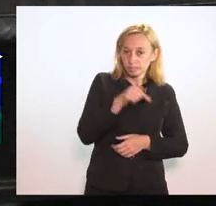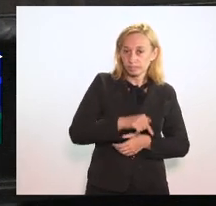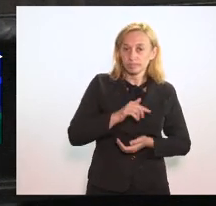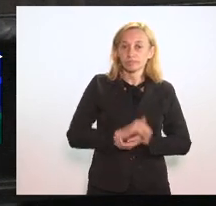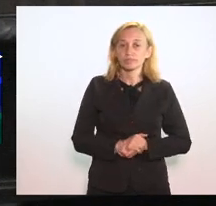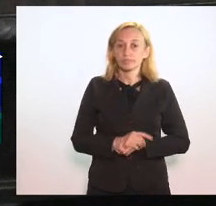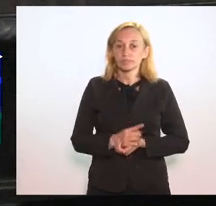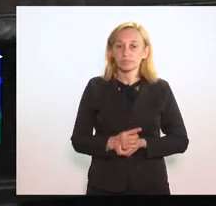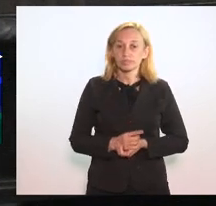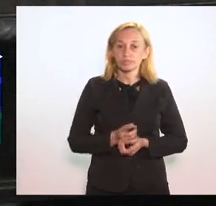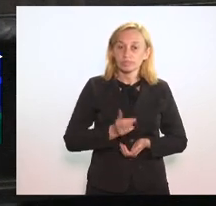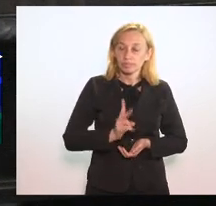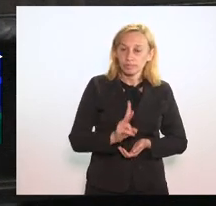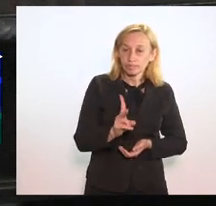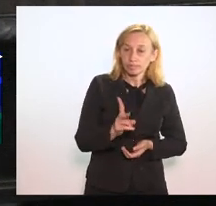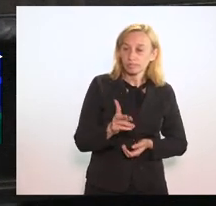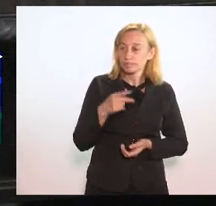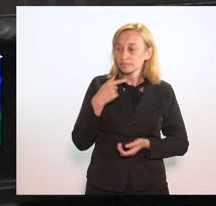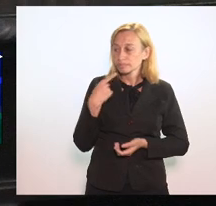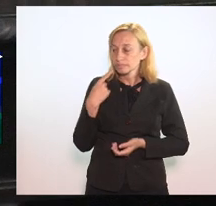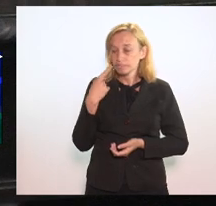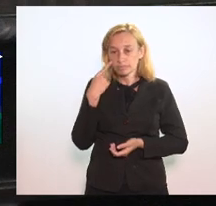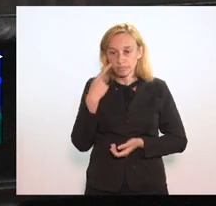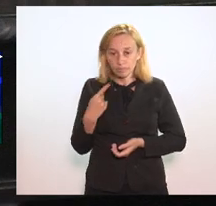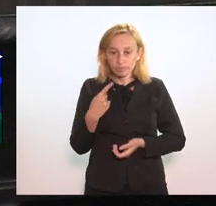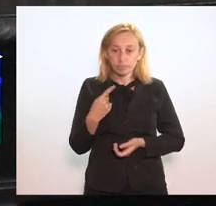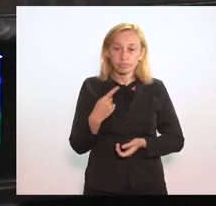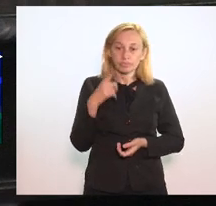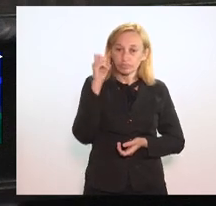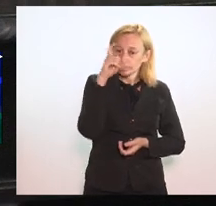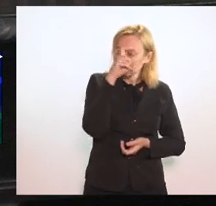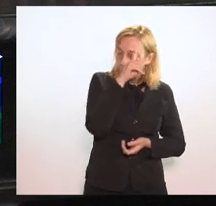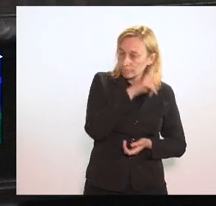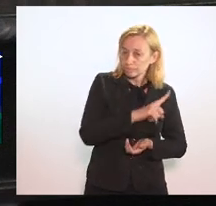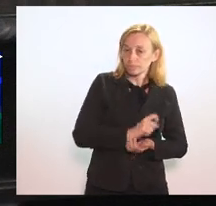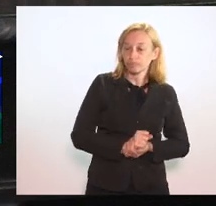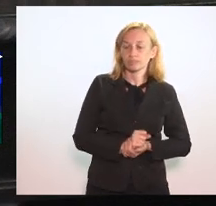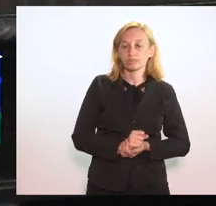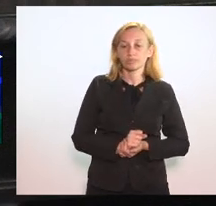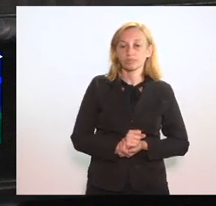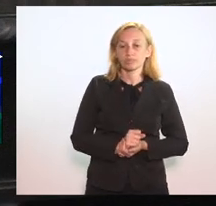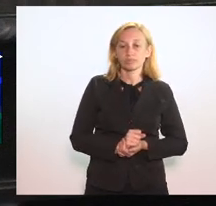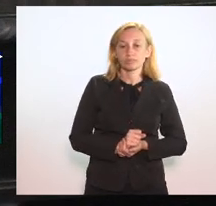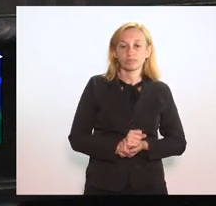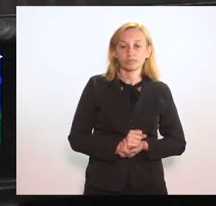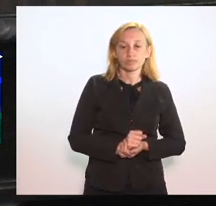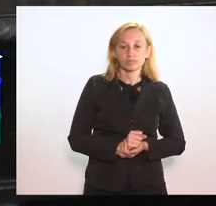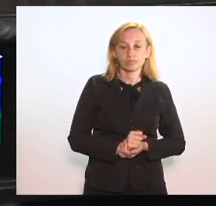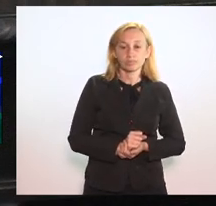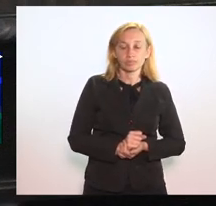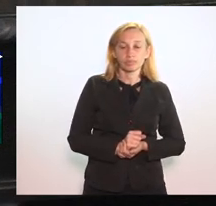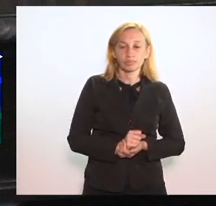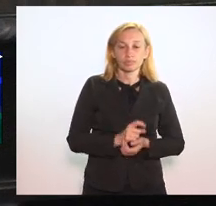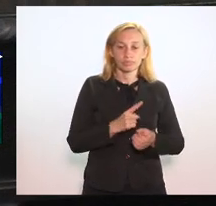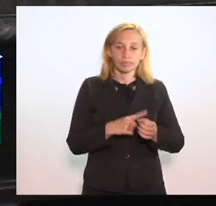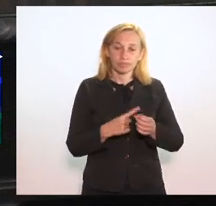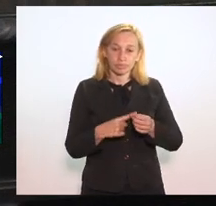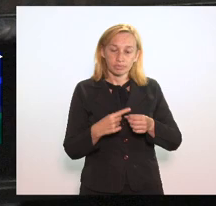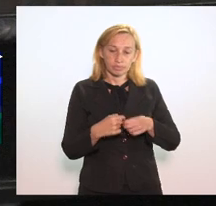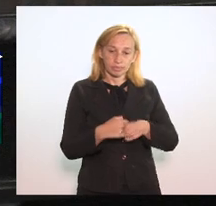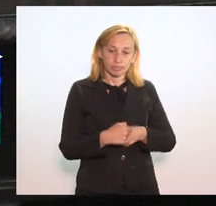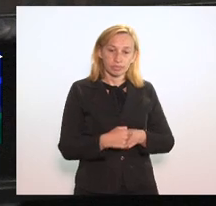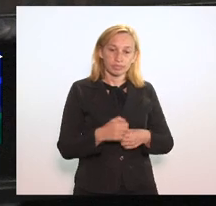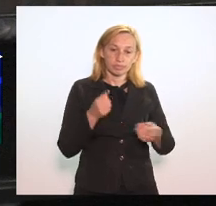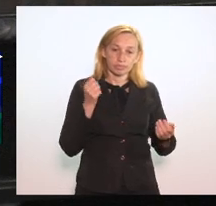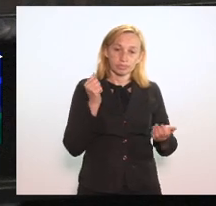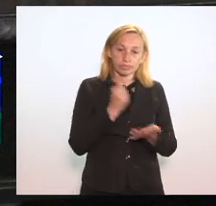que nós sempre nos deparamos com as dificuldades que bailam sobre a contratação